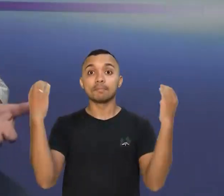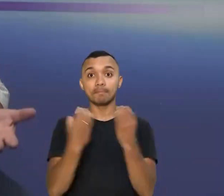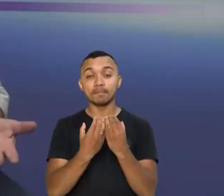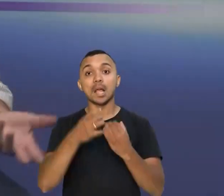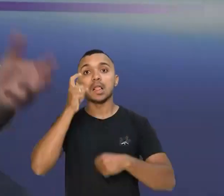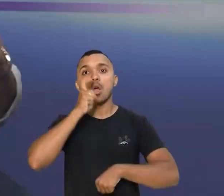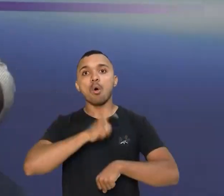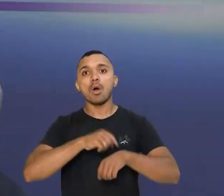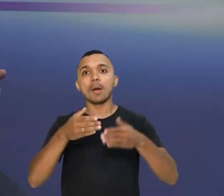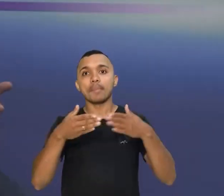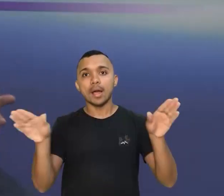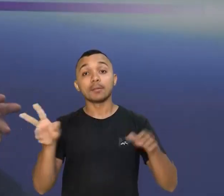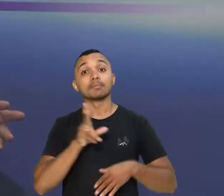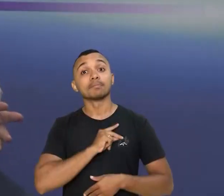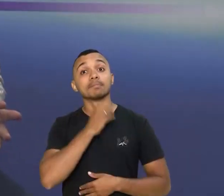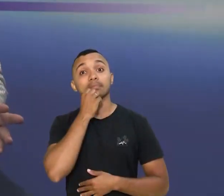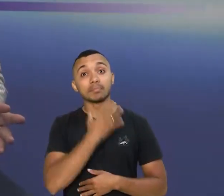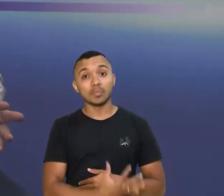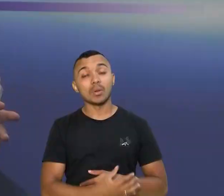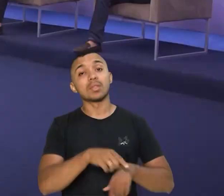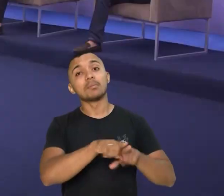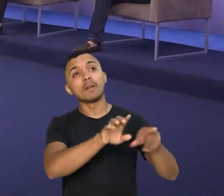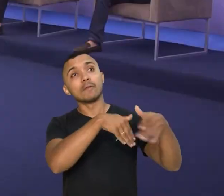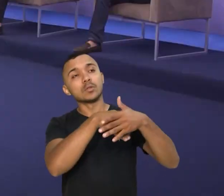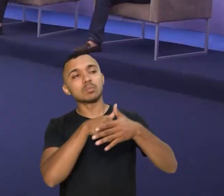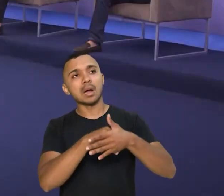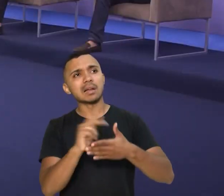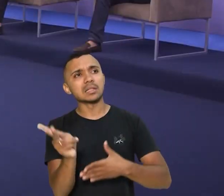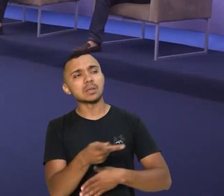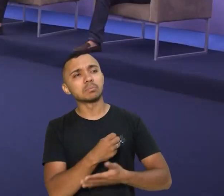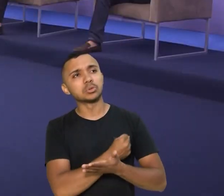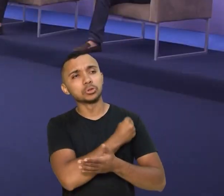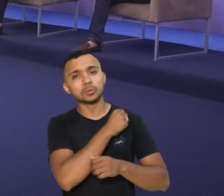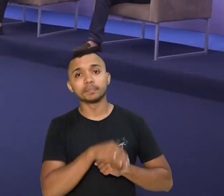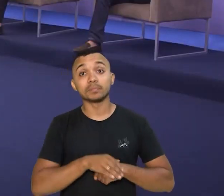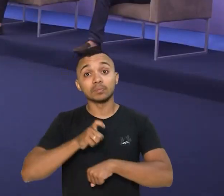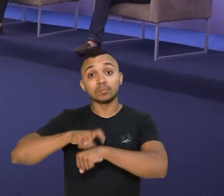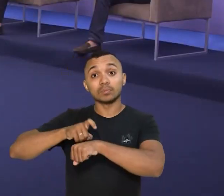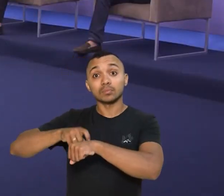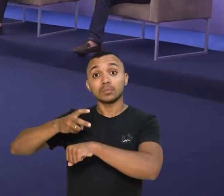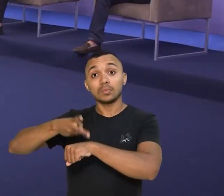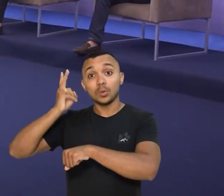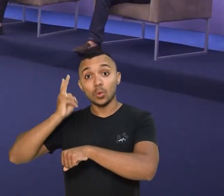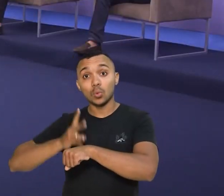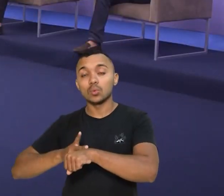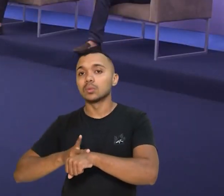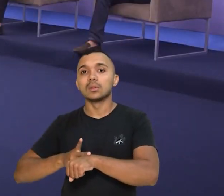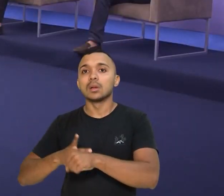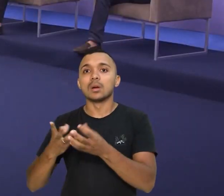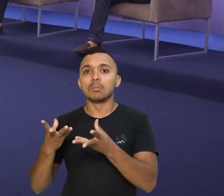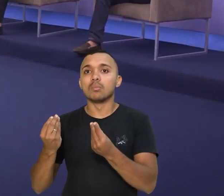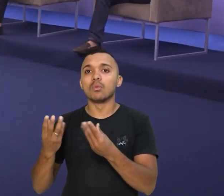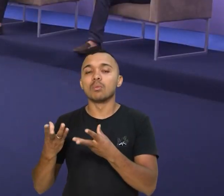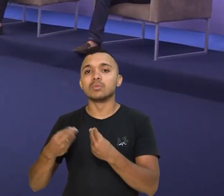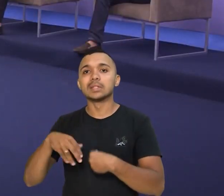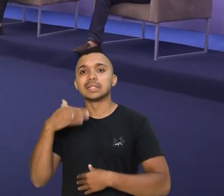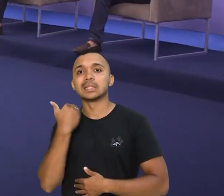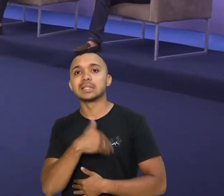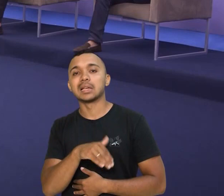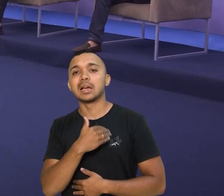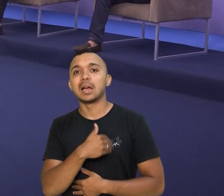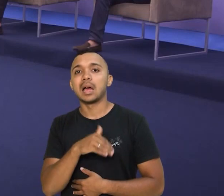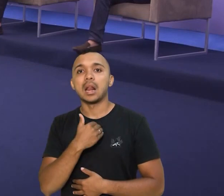No resultado, mas o futebol não foi o que a torcida esperava, não. Segundo tempo, com um time cheio de reservas da